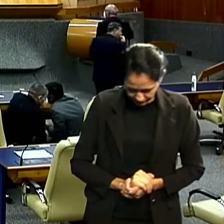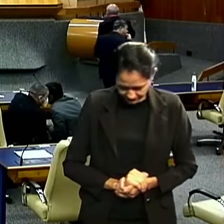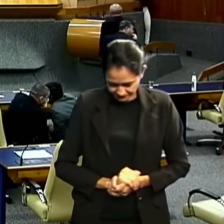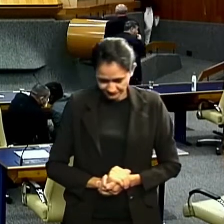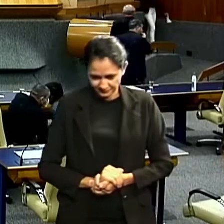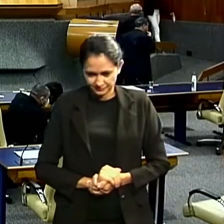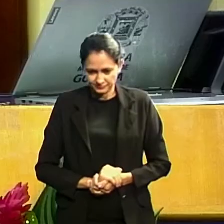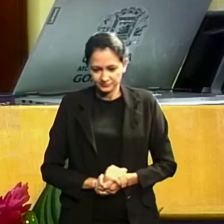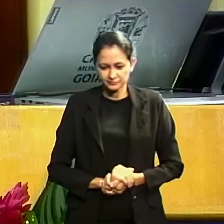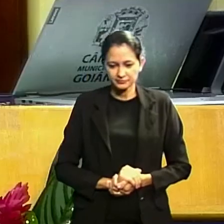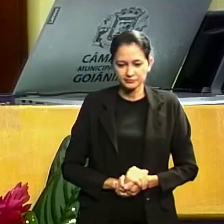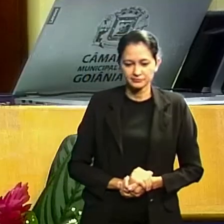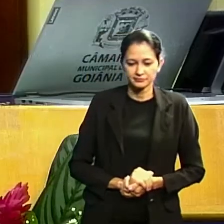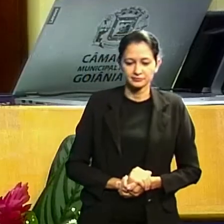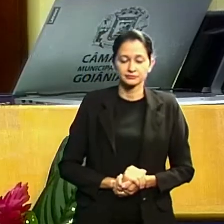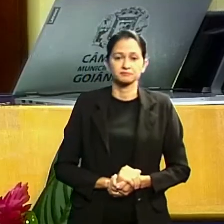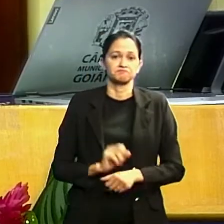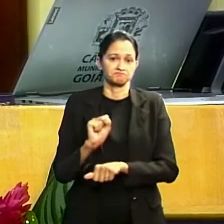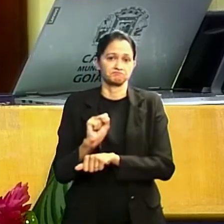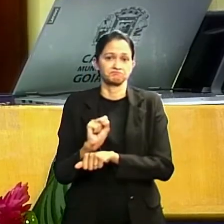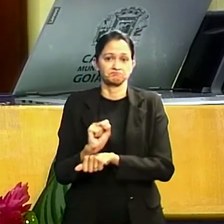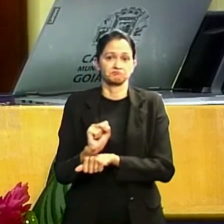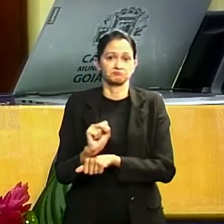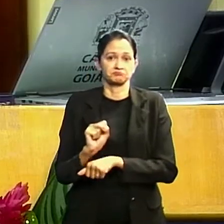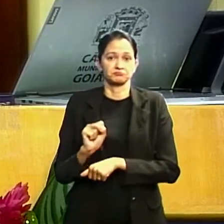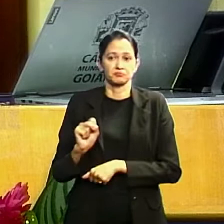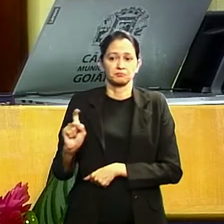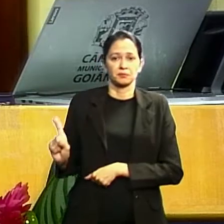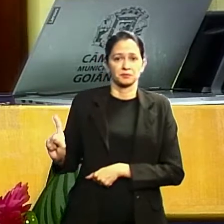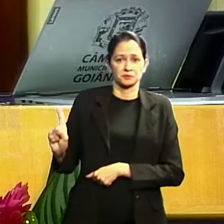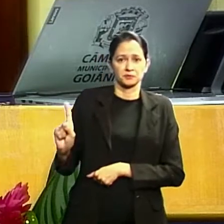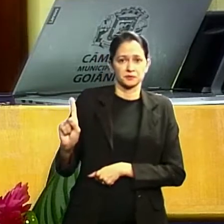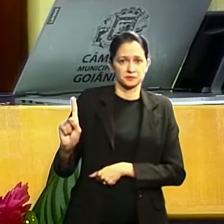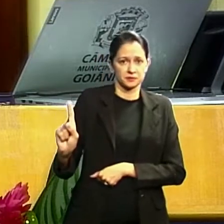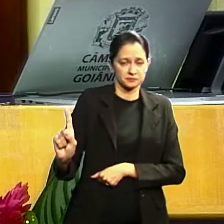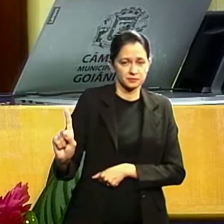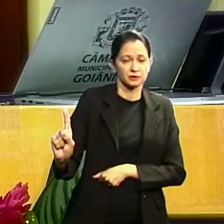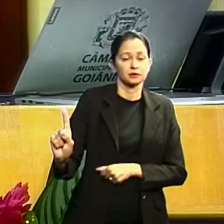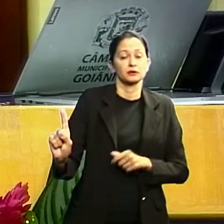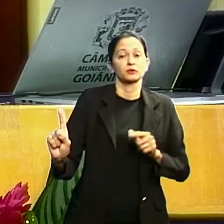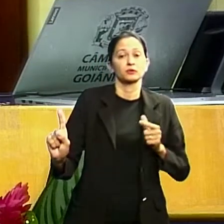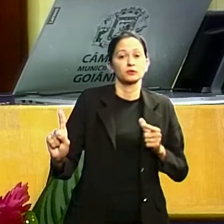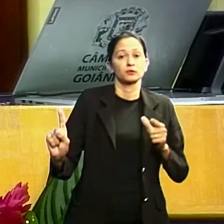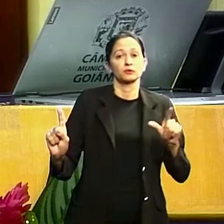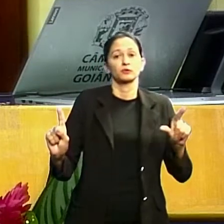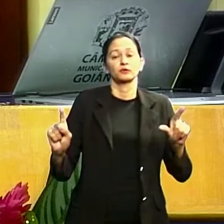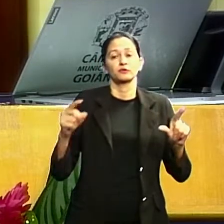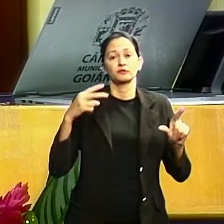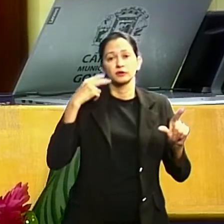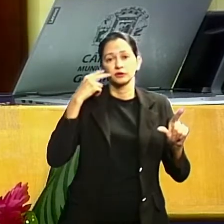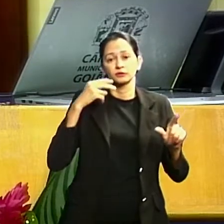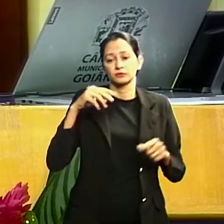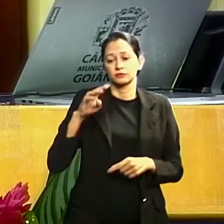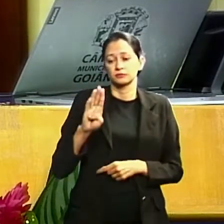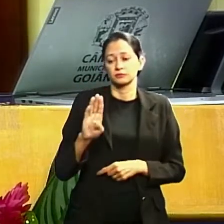Enquanto o vereador Mauro Rubens se dirige à tribuna, para a apresentação de matéria, o vereador